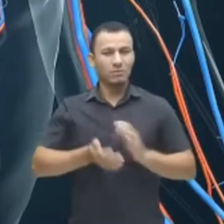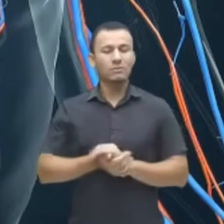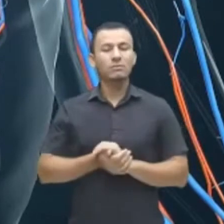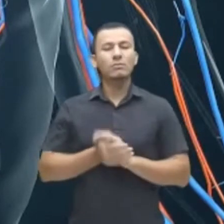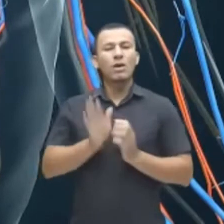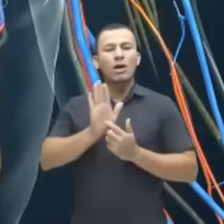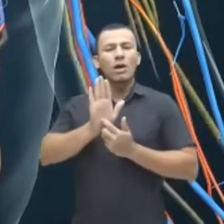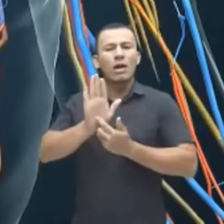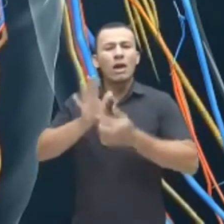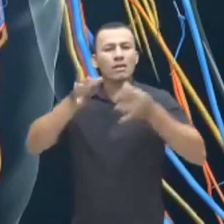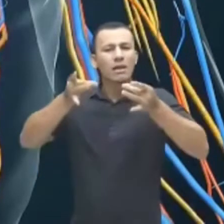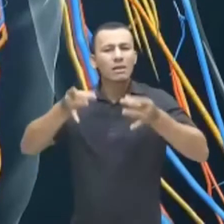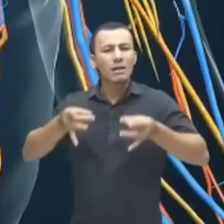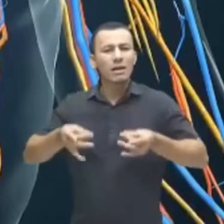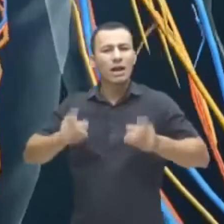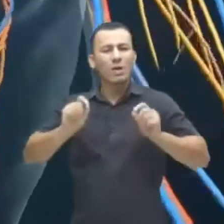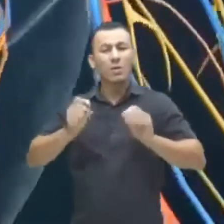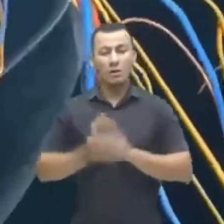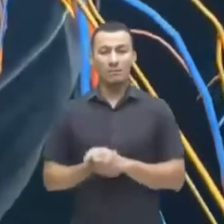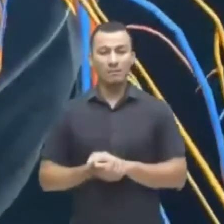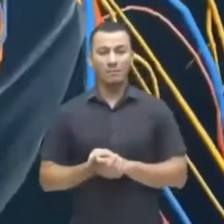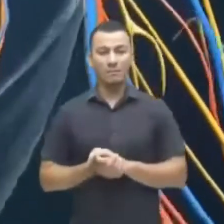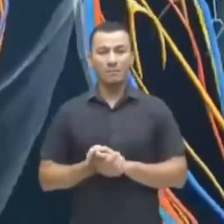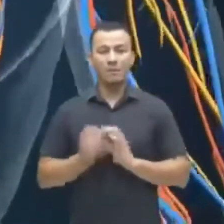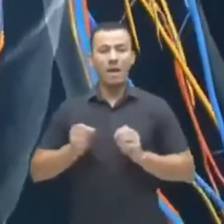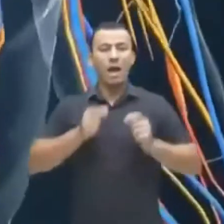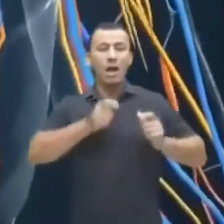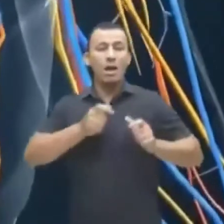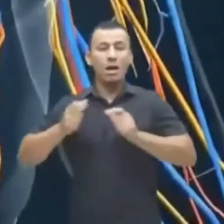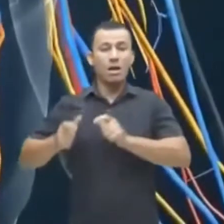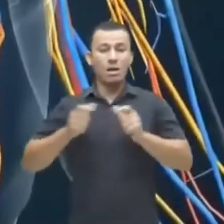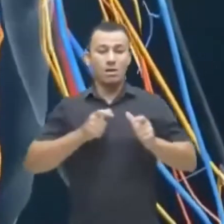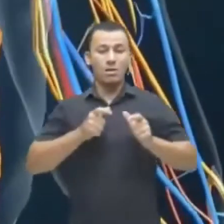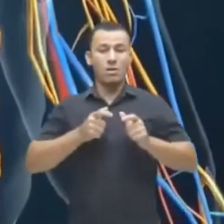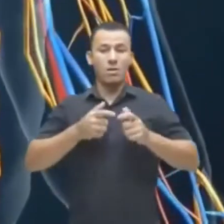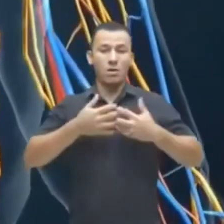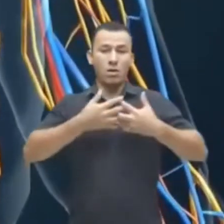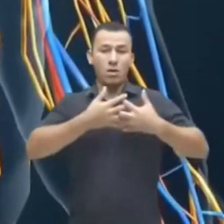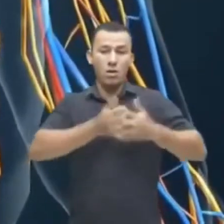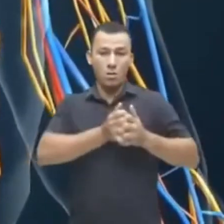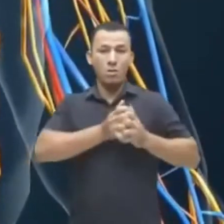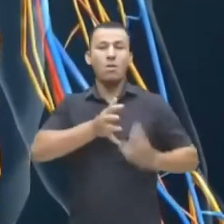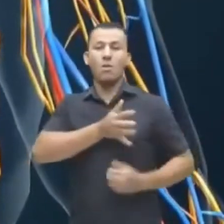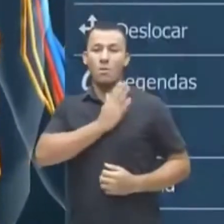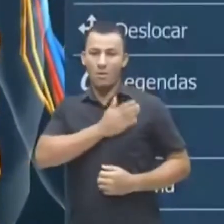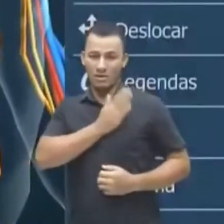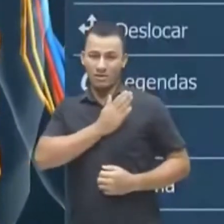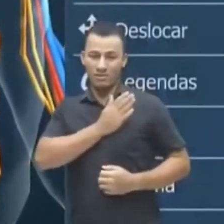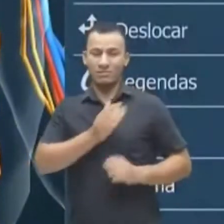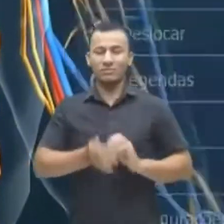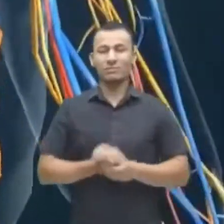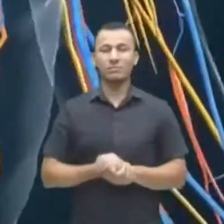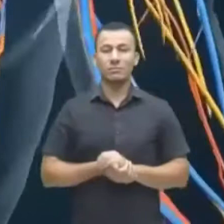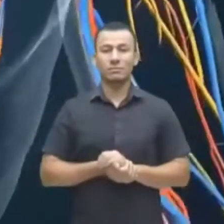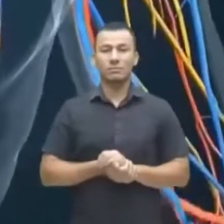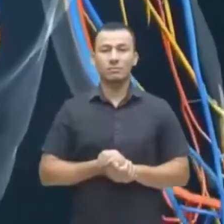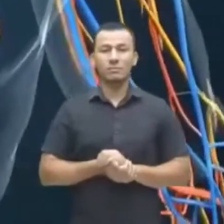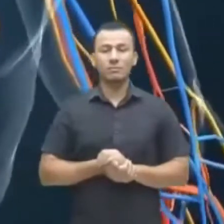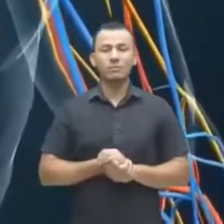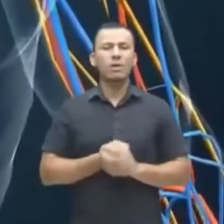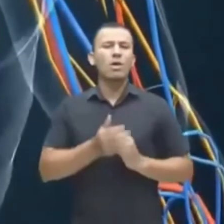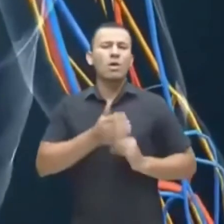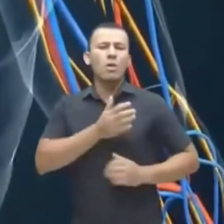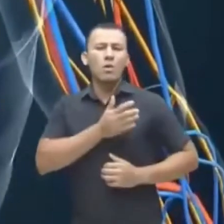mais detalhes para vocês? É o posicionamento desse coração. Vocês observam que o coração ele está entre os